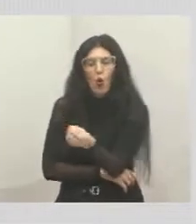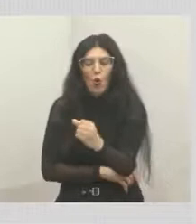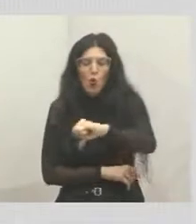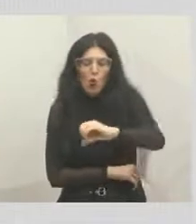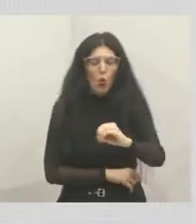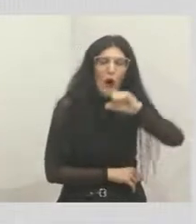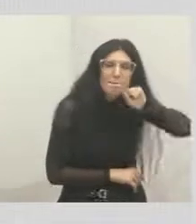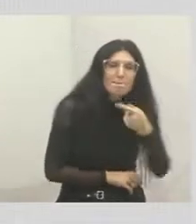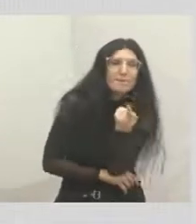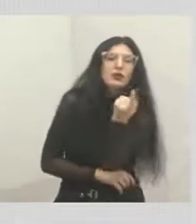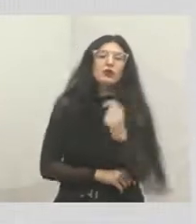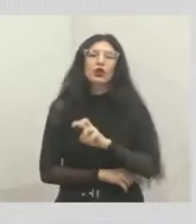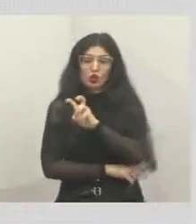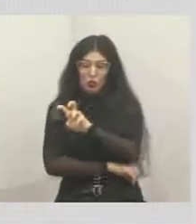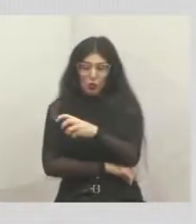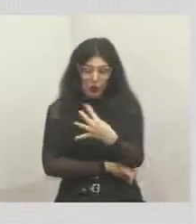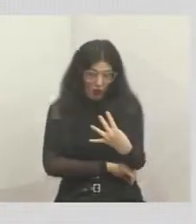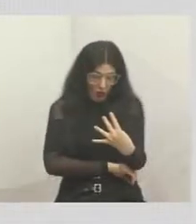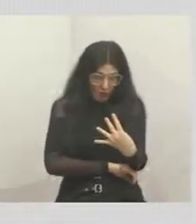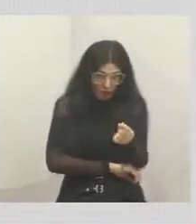265.890.000, a um percentual de